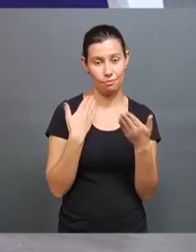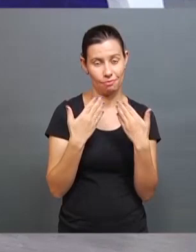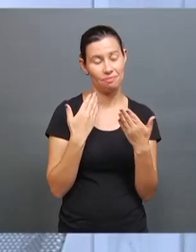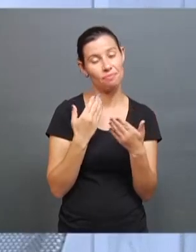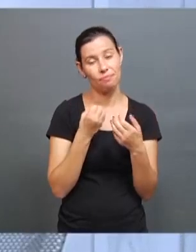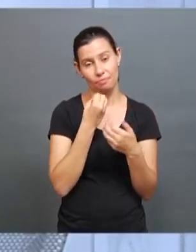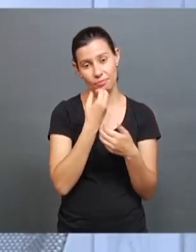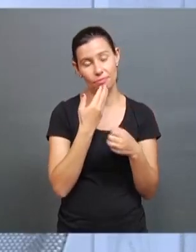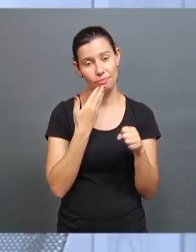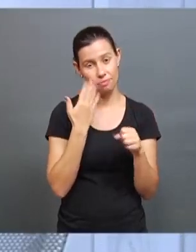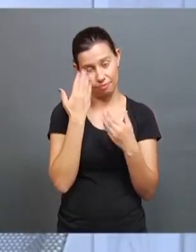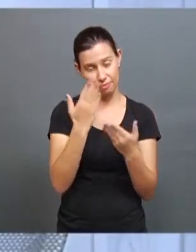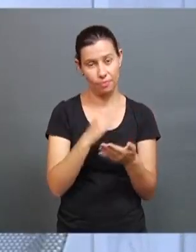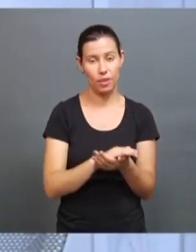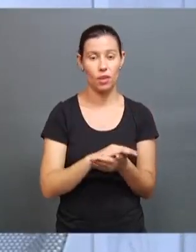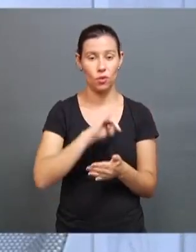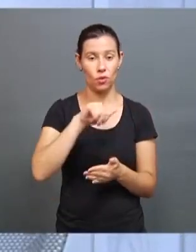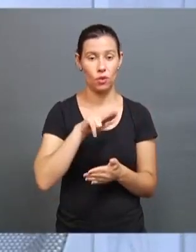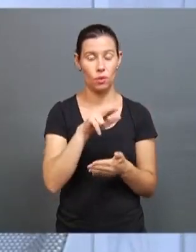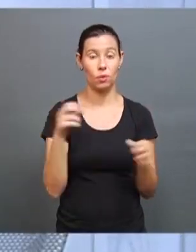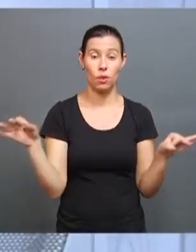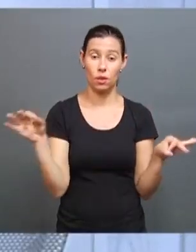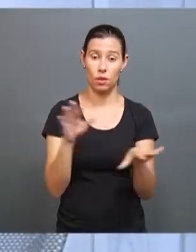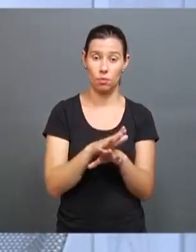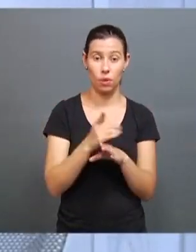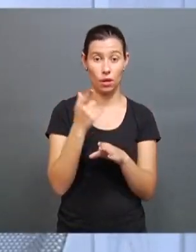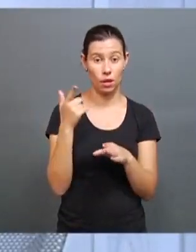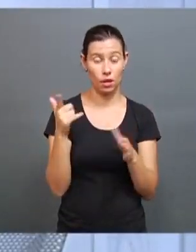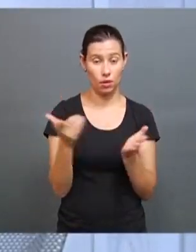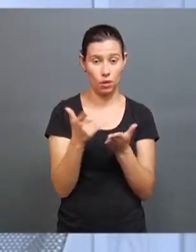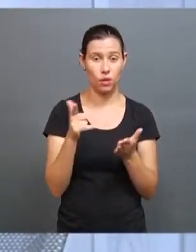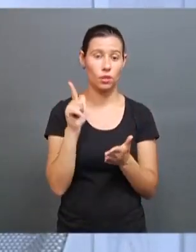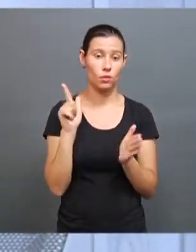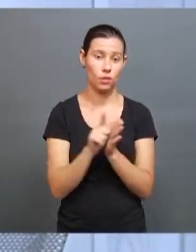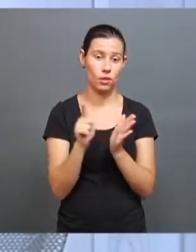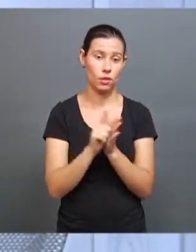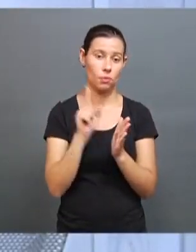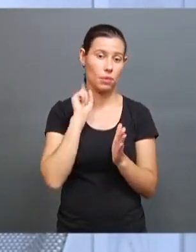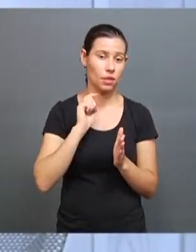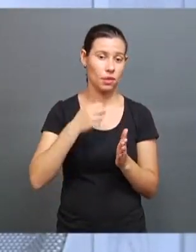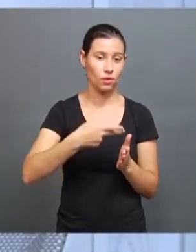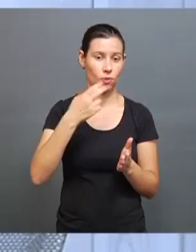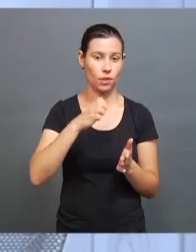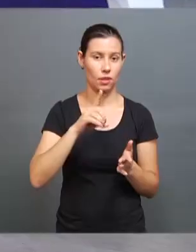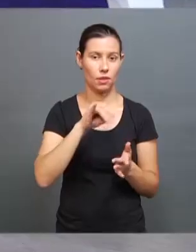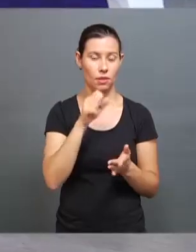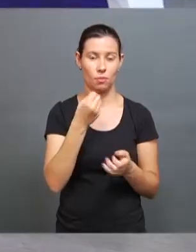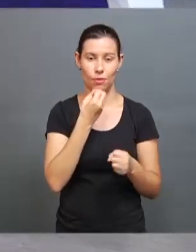Obrigada. Jornal da UFO fica por aqui. Você acompanha agora o Jornal Minas, segunda edição. Uma boa noite e até amanhã.